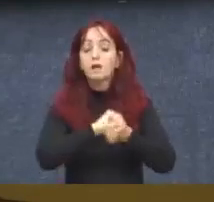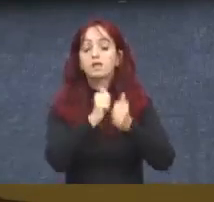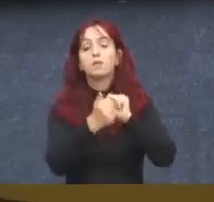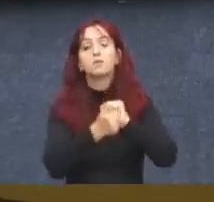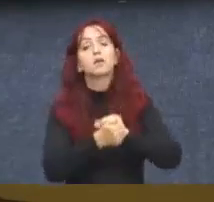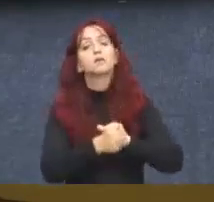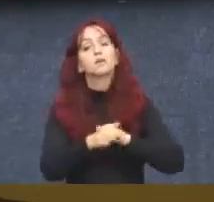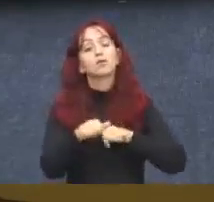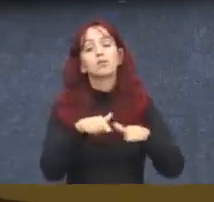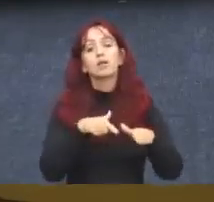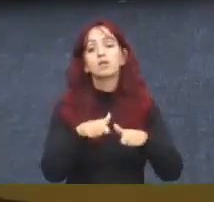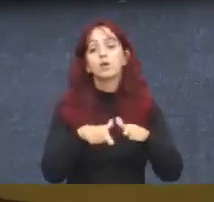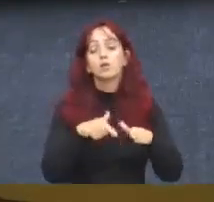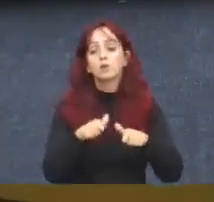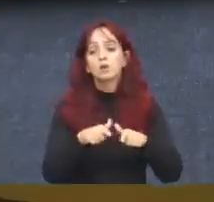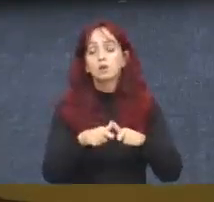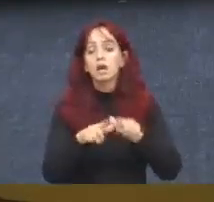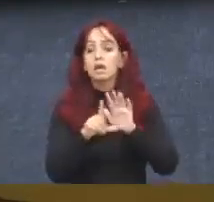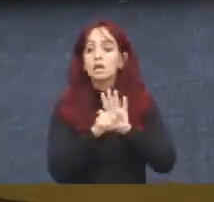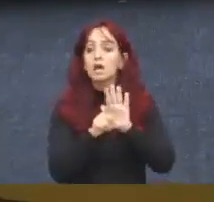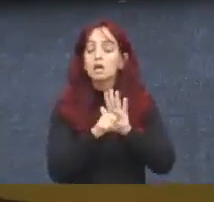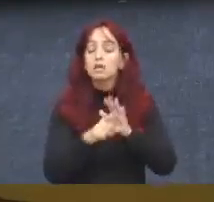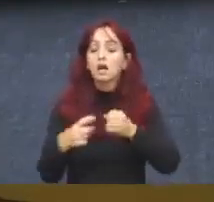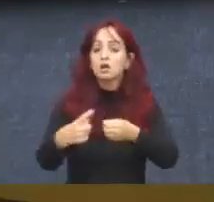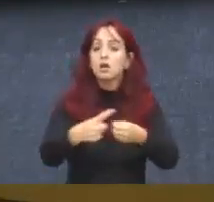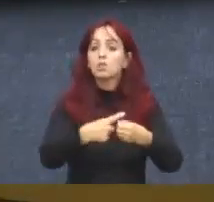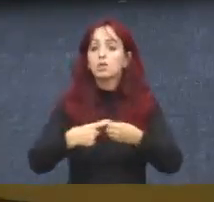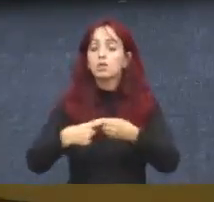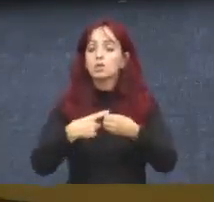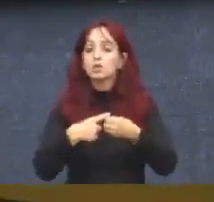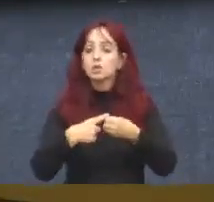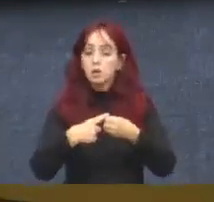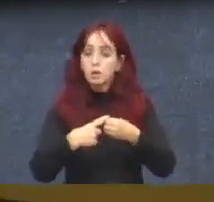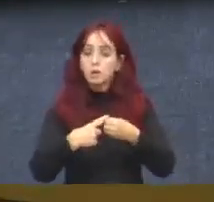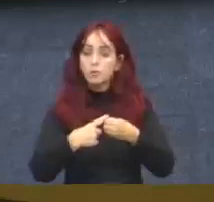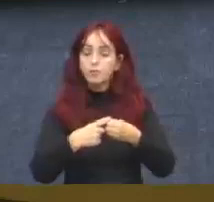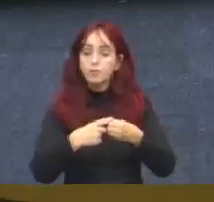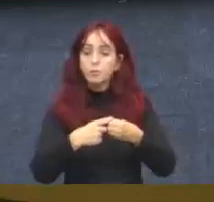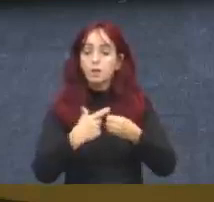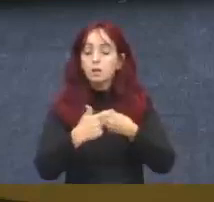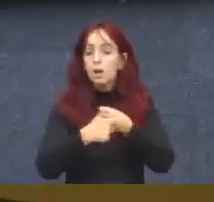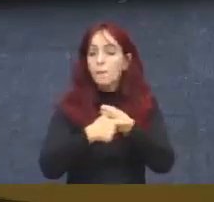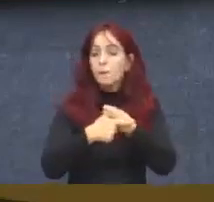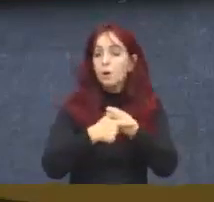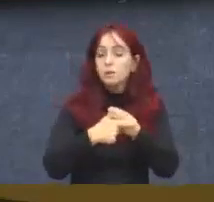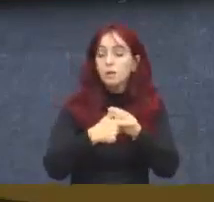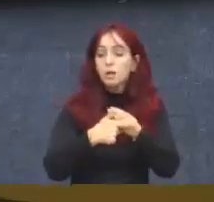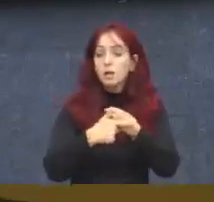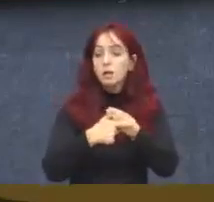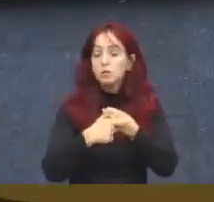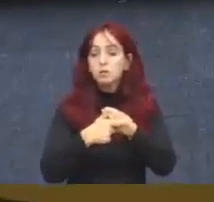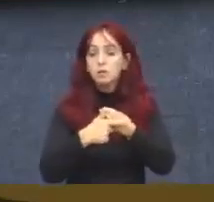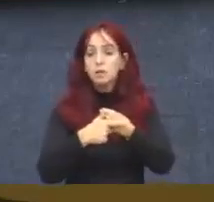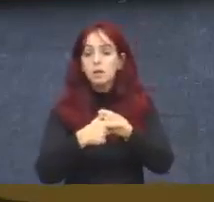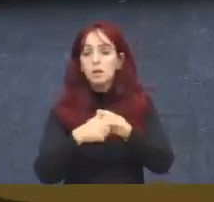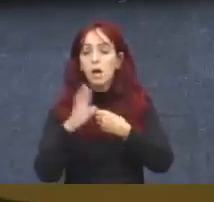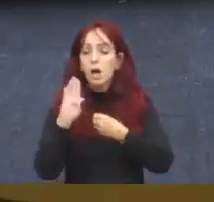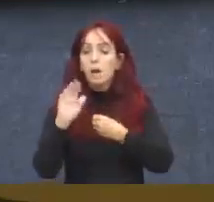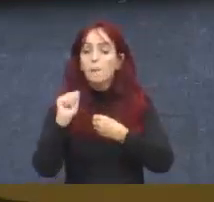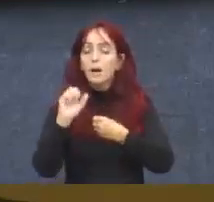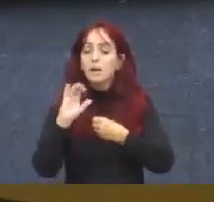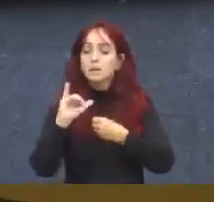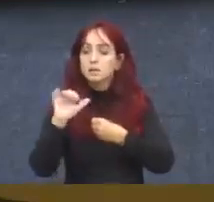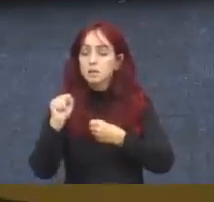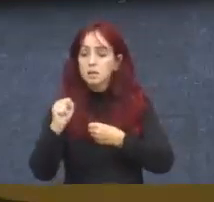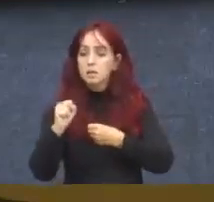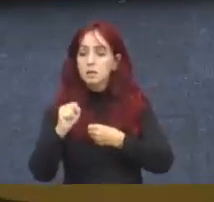Normas Técnicas na legislação municipal no que compete ao modelo de bacia sanitária obrigatória nas obras. Então, a gente pede